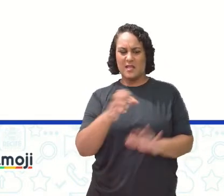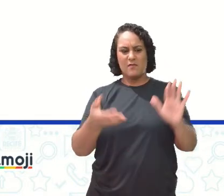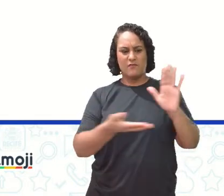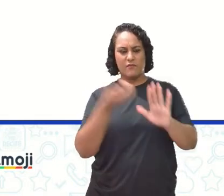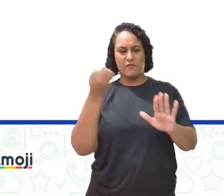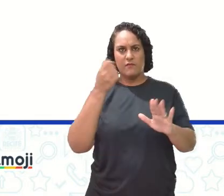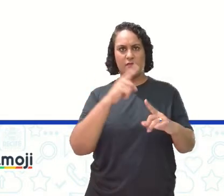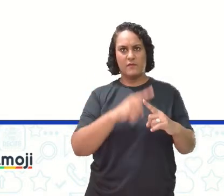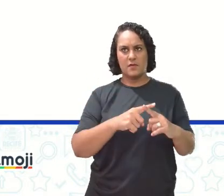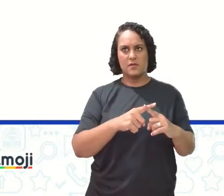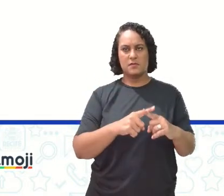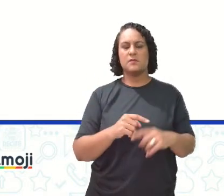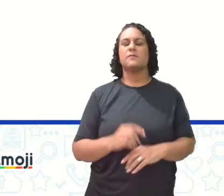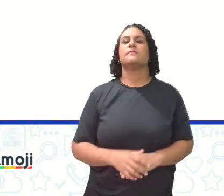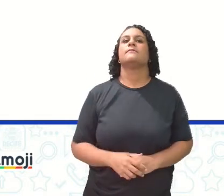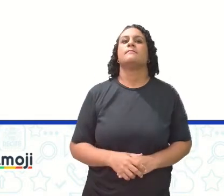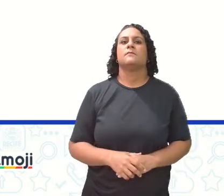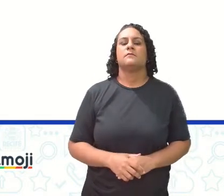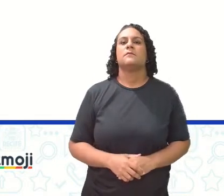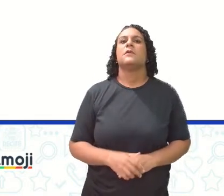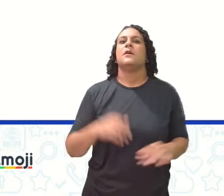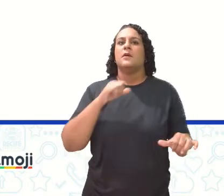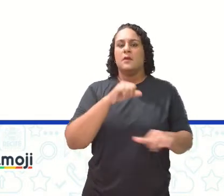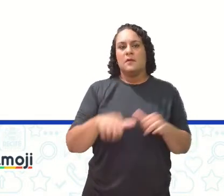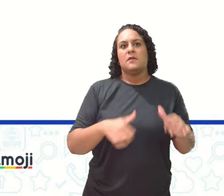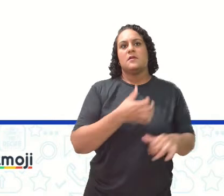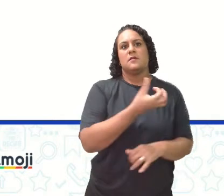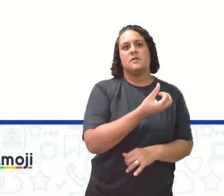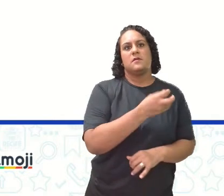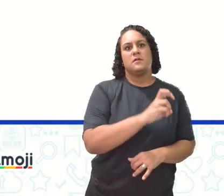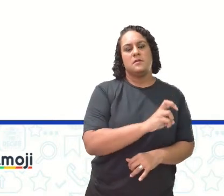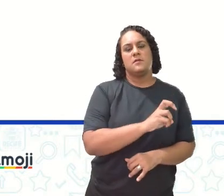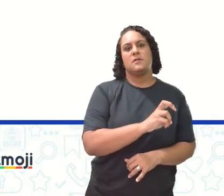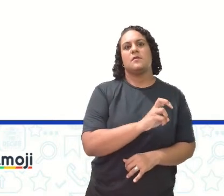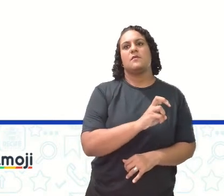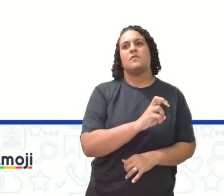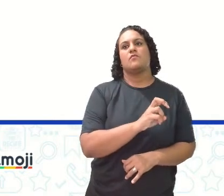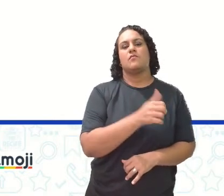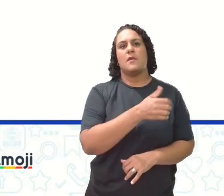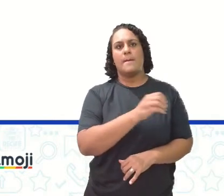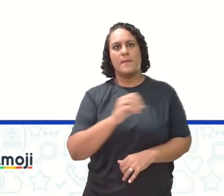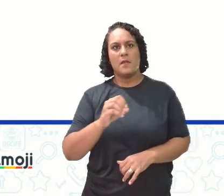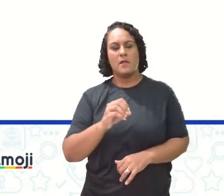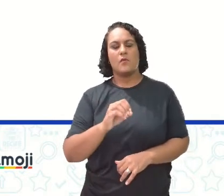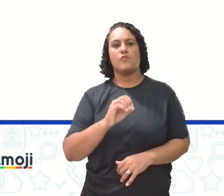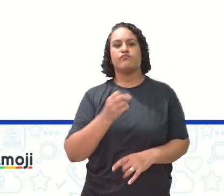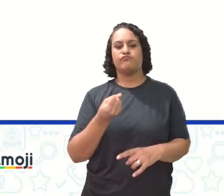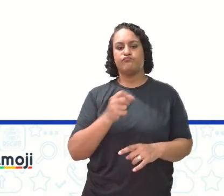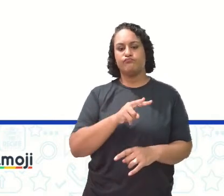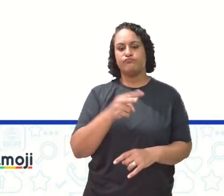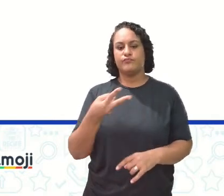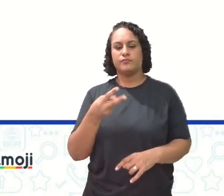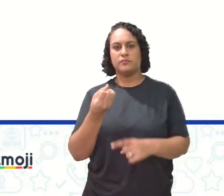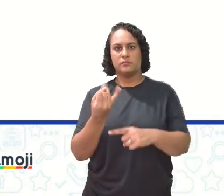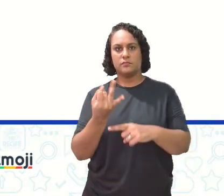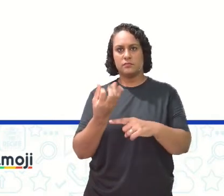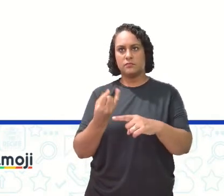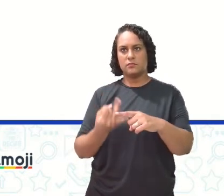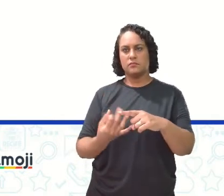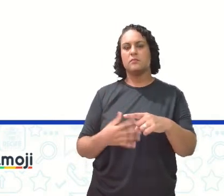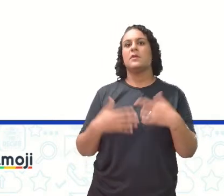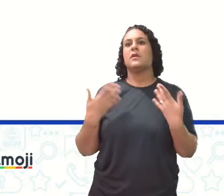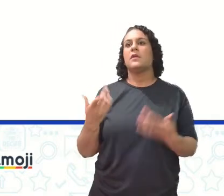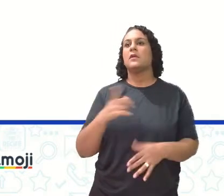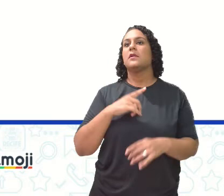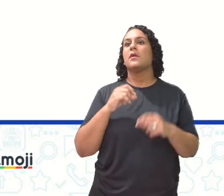certo? Beleza, né? Transforma aí os 65% em fração. Então, eu tenho 65